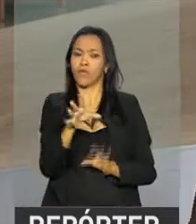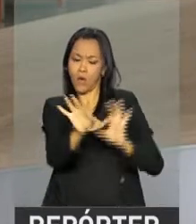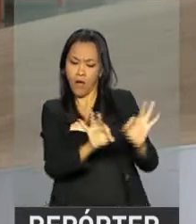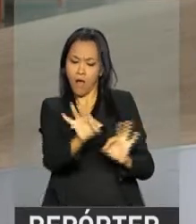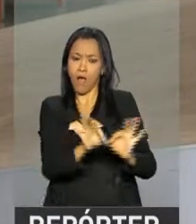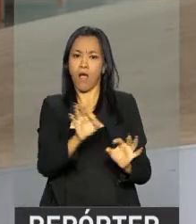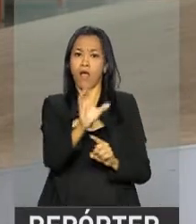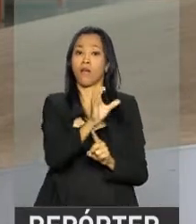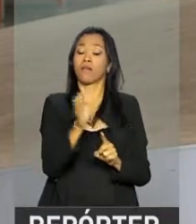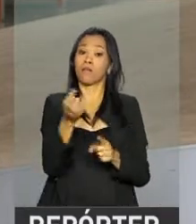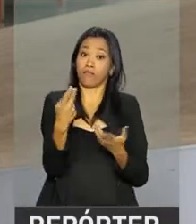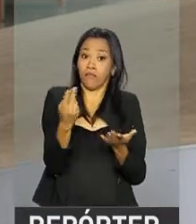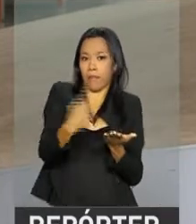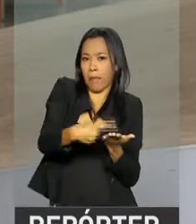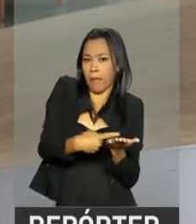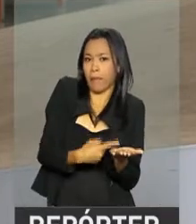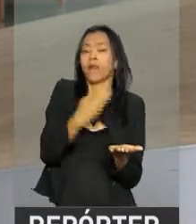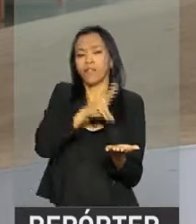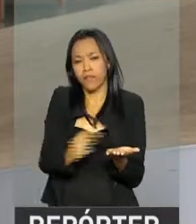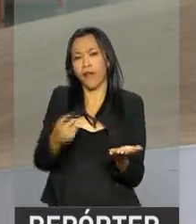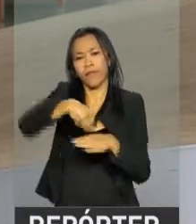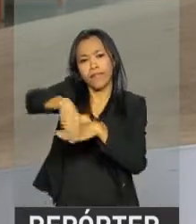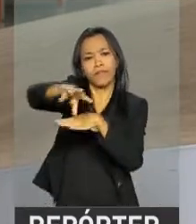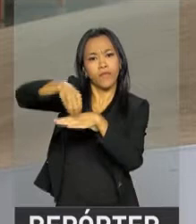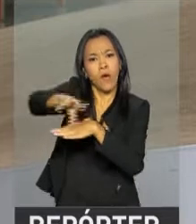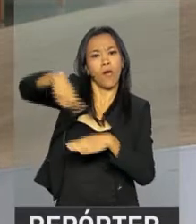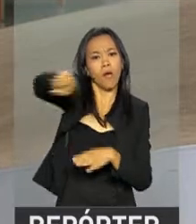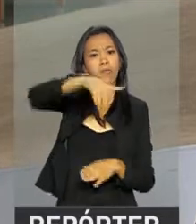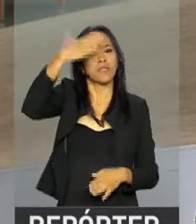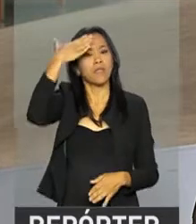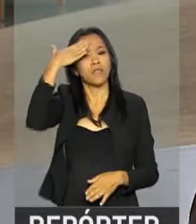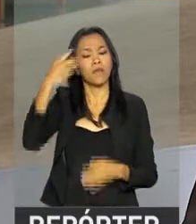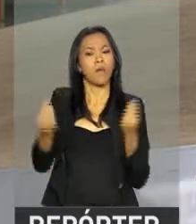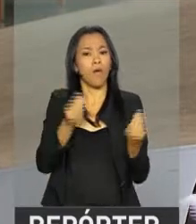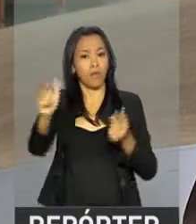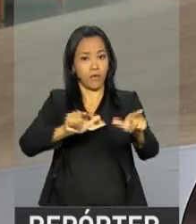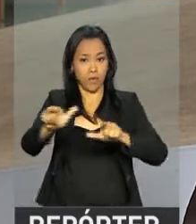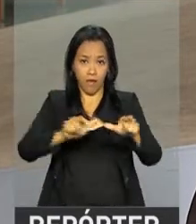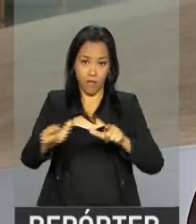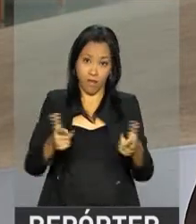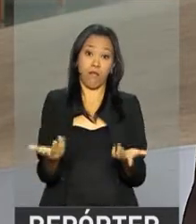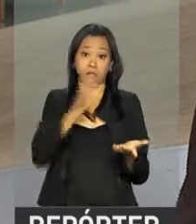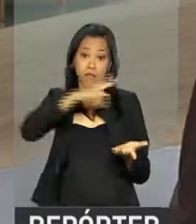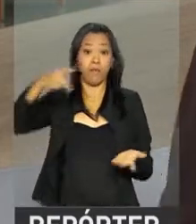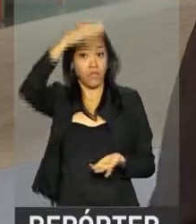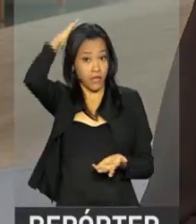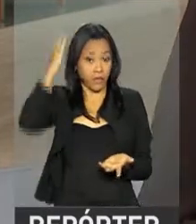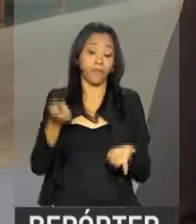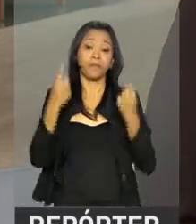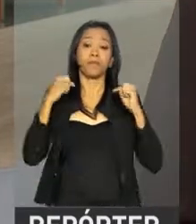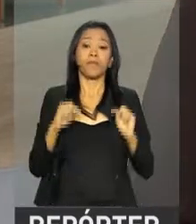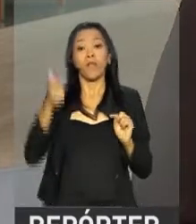gente vai trazendo essas informações da atualização da agenda aqui no boletim da NBR para vocês. Bom, e